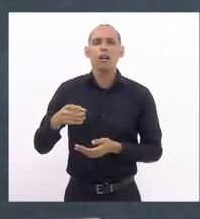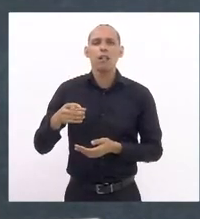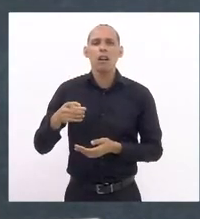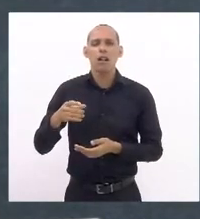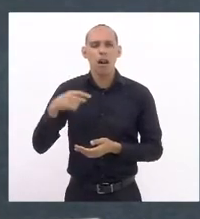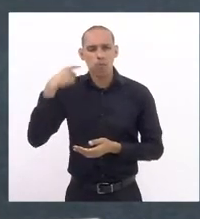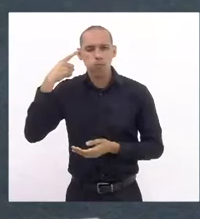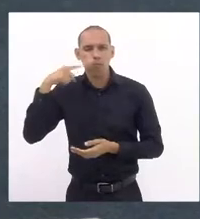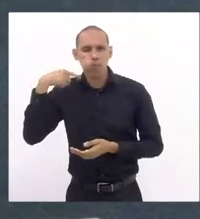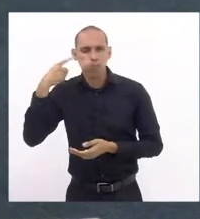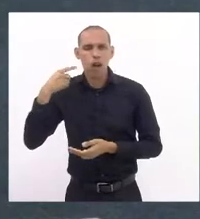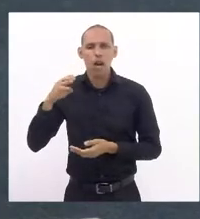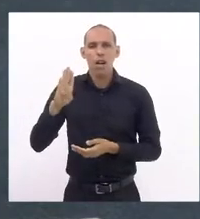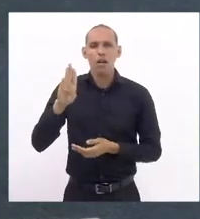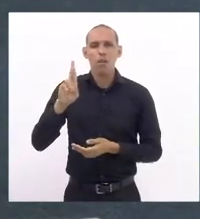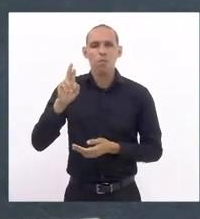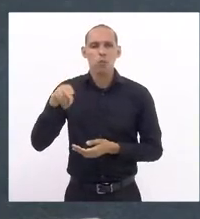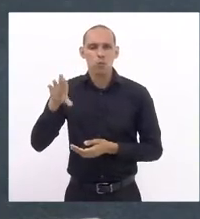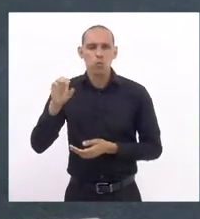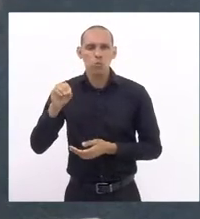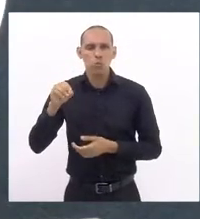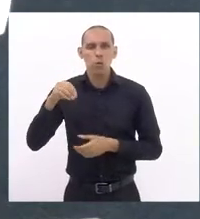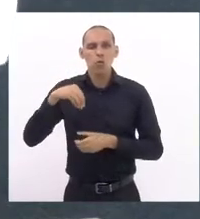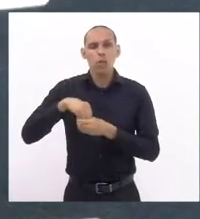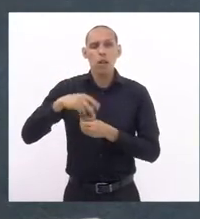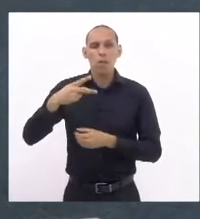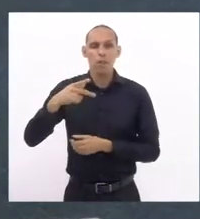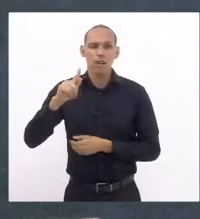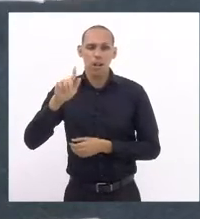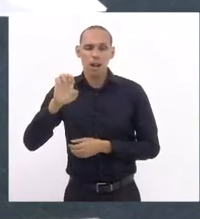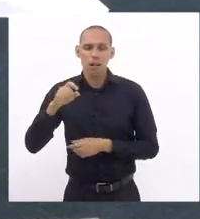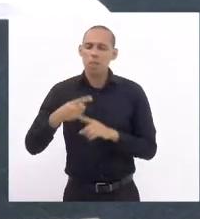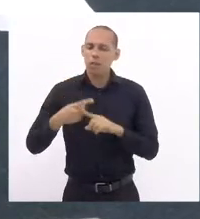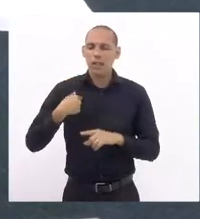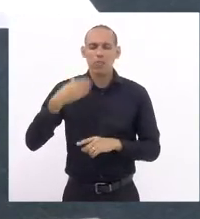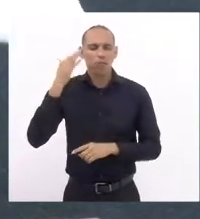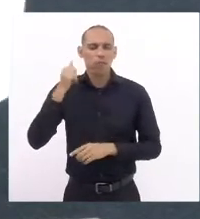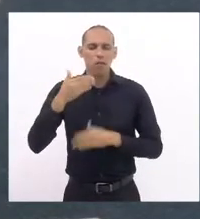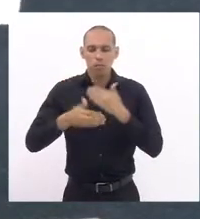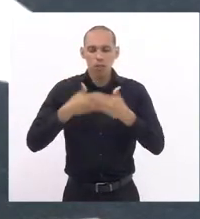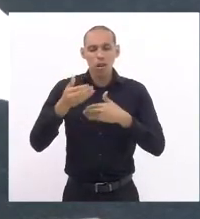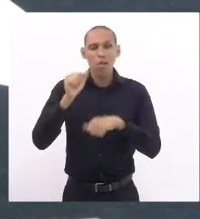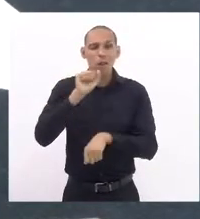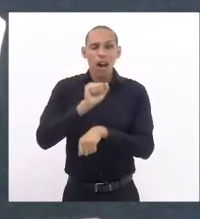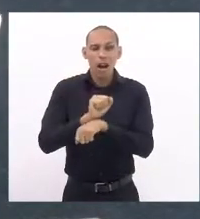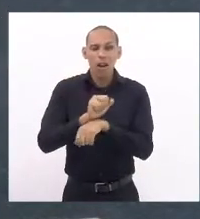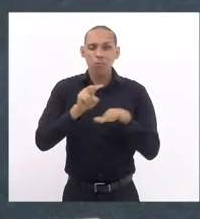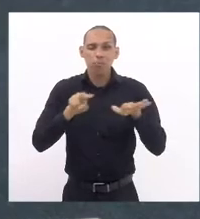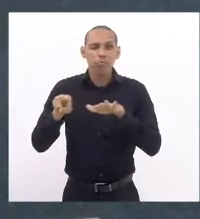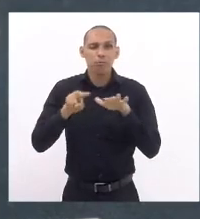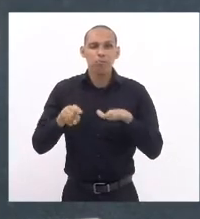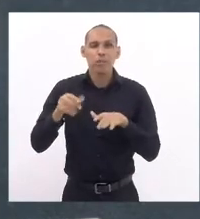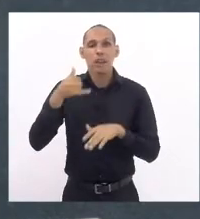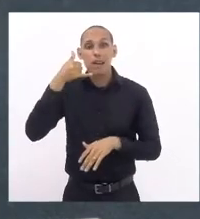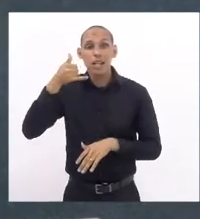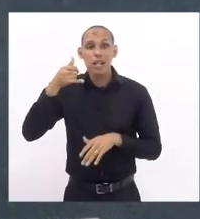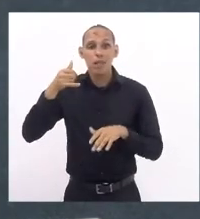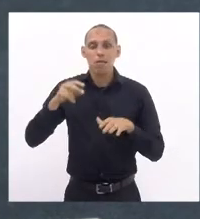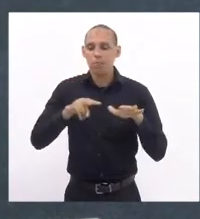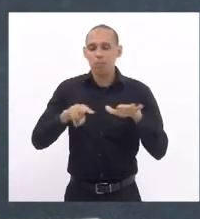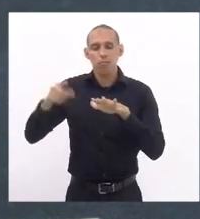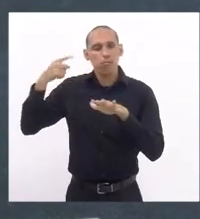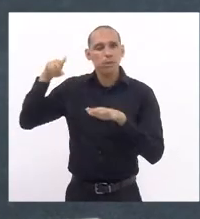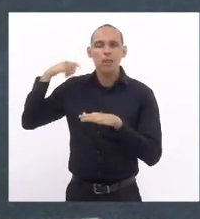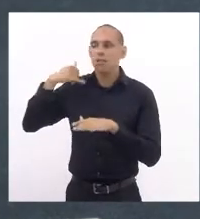a SEI, que é o processo, está parado há 2 semanas. Semana passada, liguei para ele,